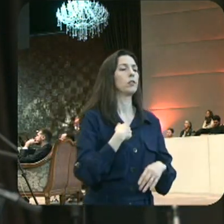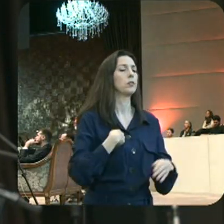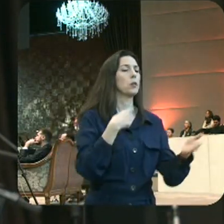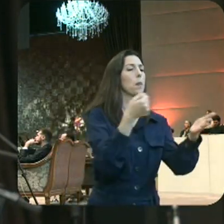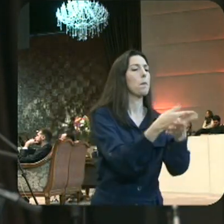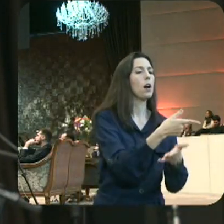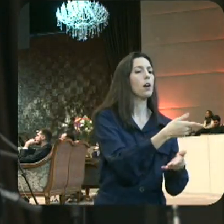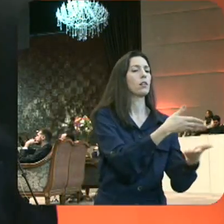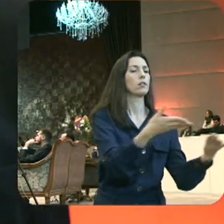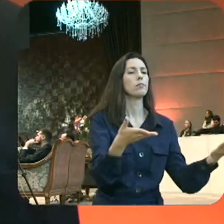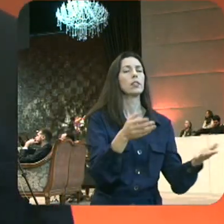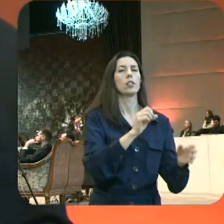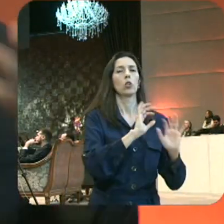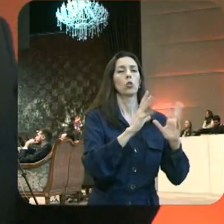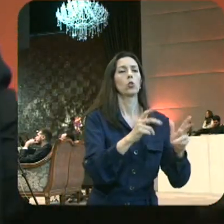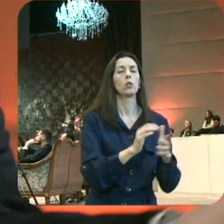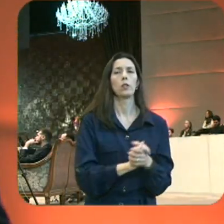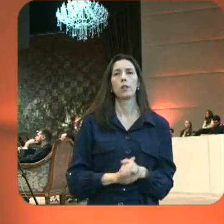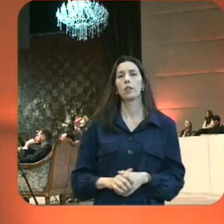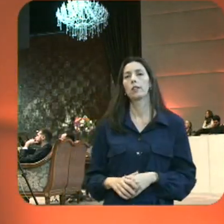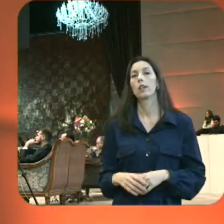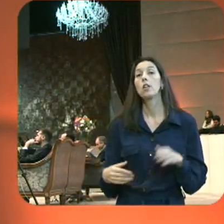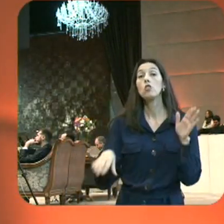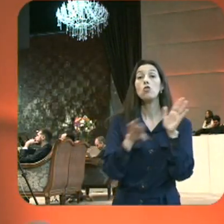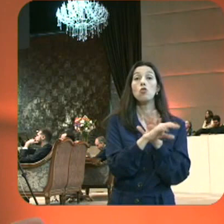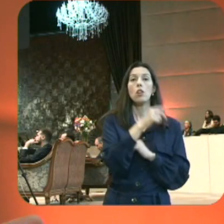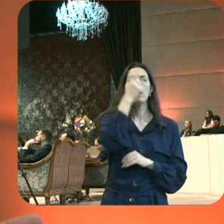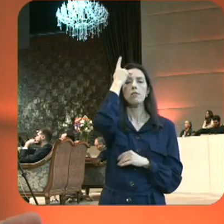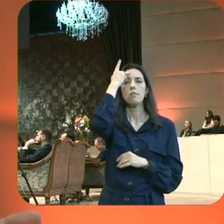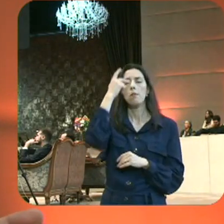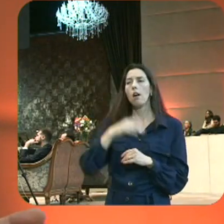Cheguei em São Paulo, o homem não me ligou,